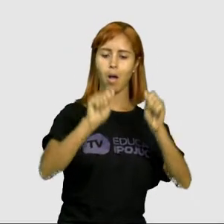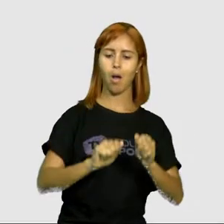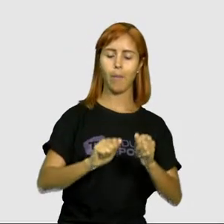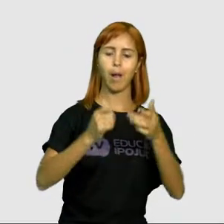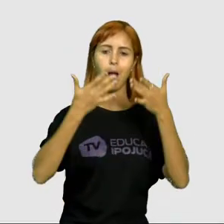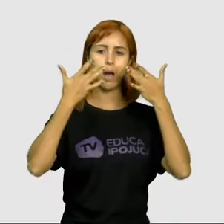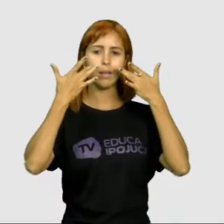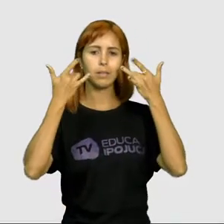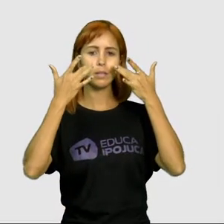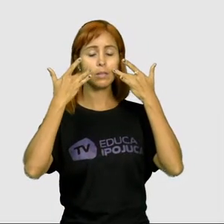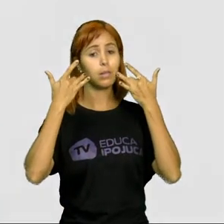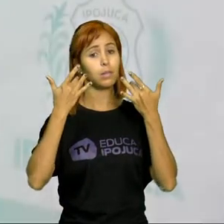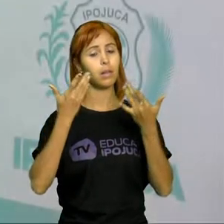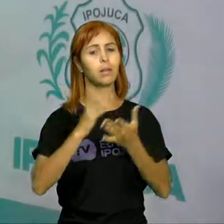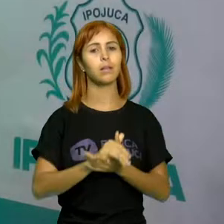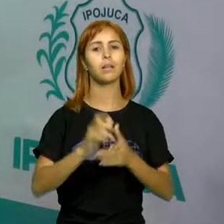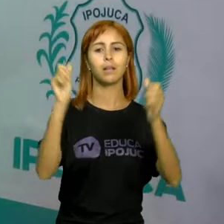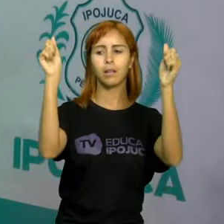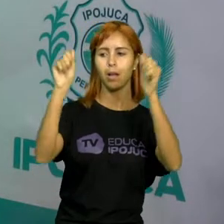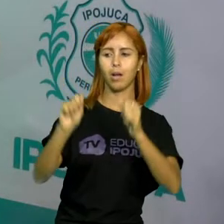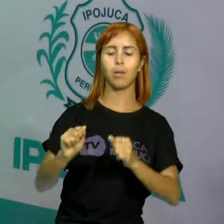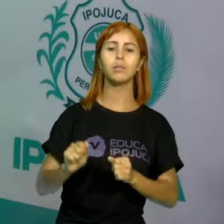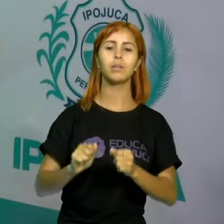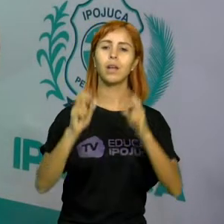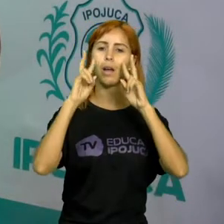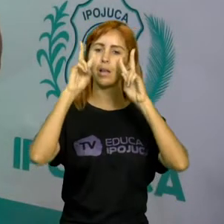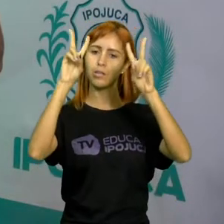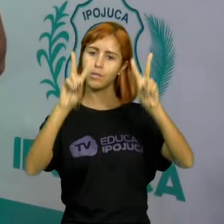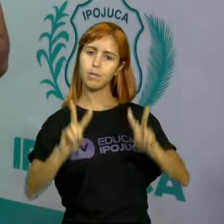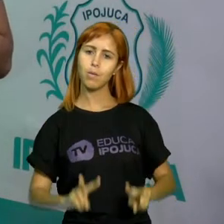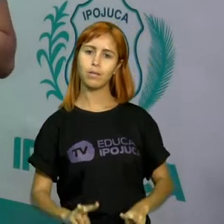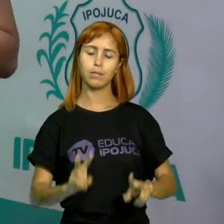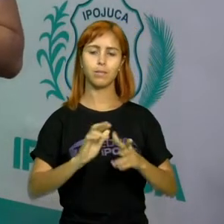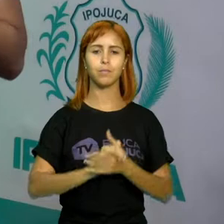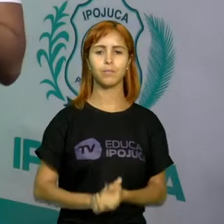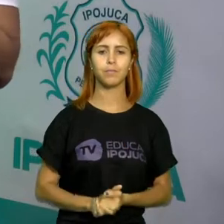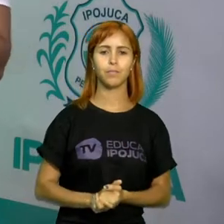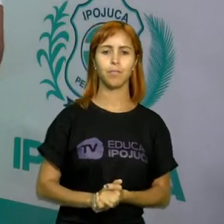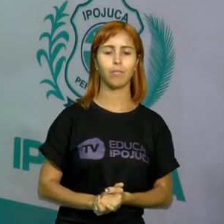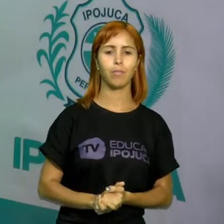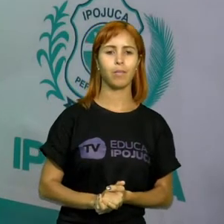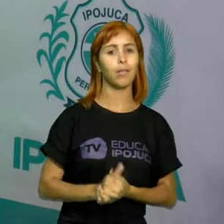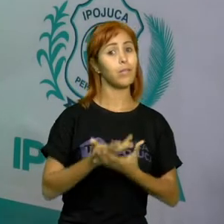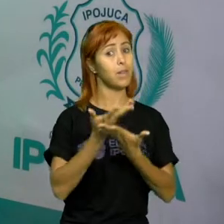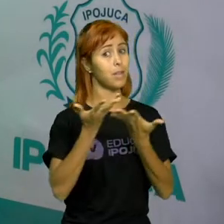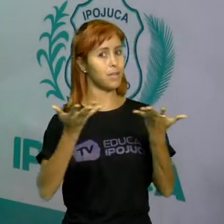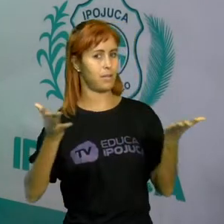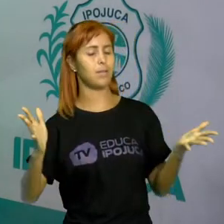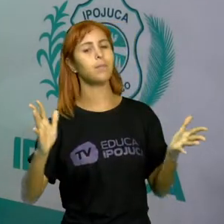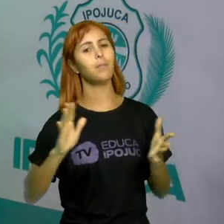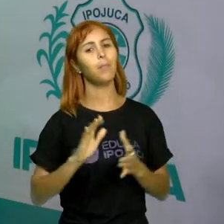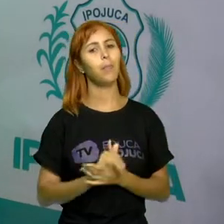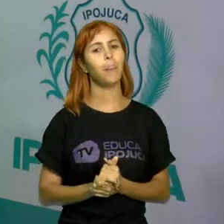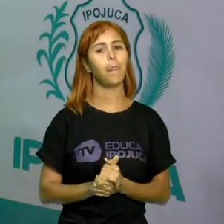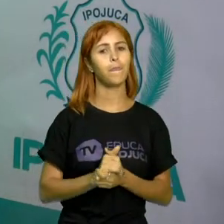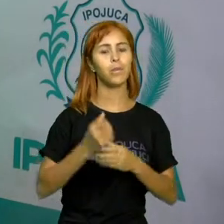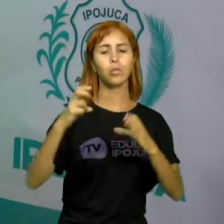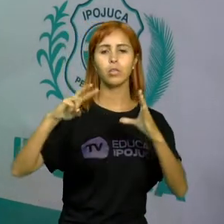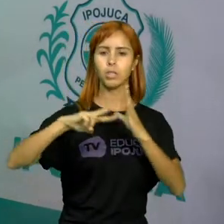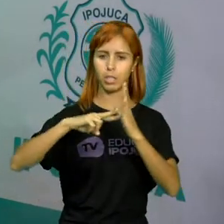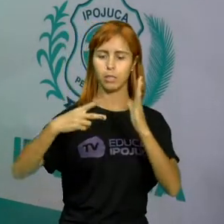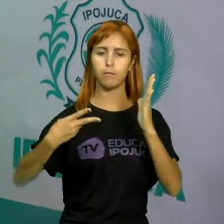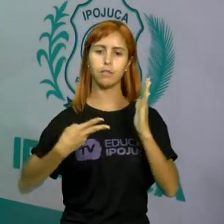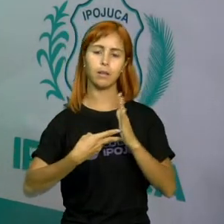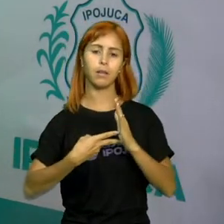artística, ou seja, da obra em artes visuais. E vai ser assim também dar os